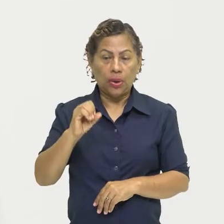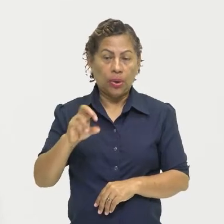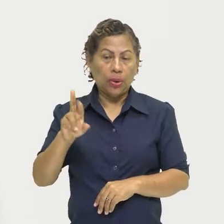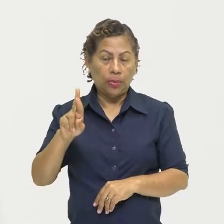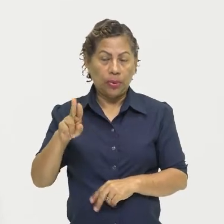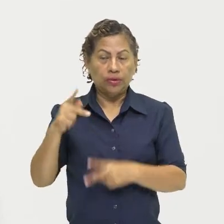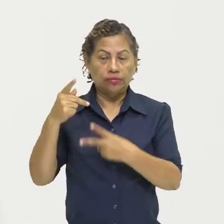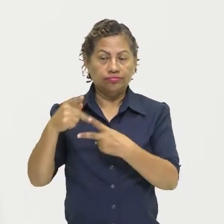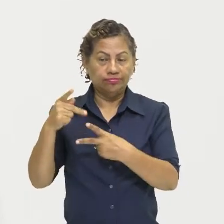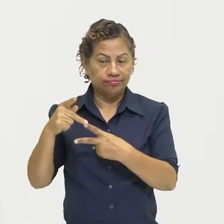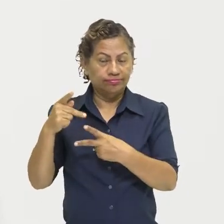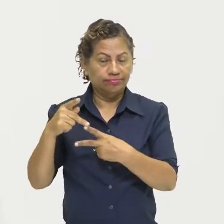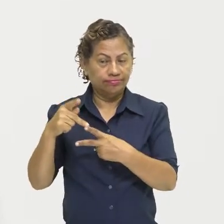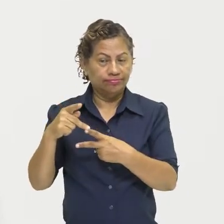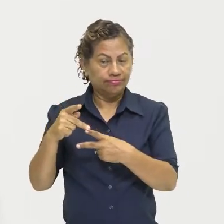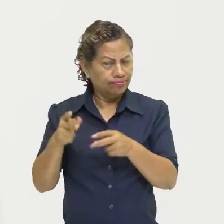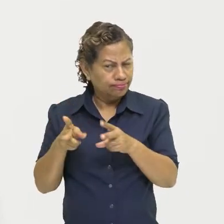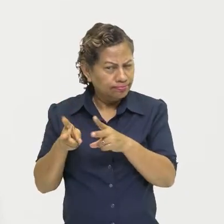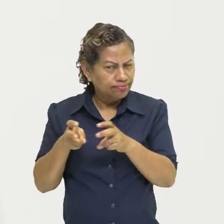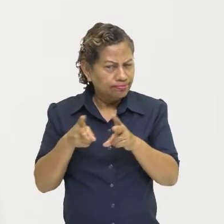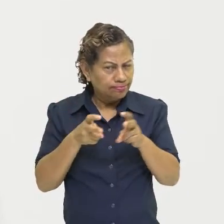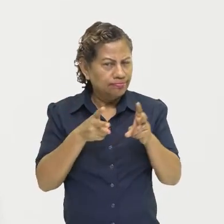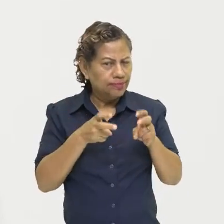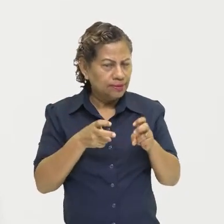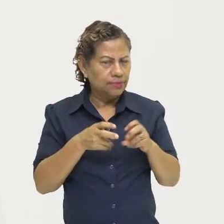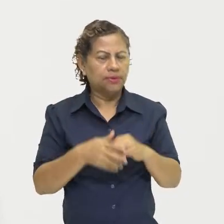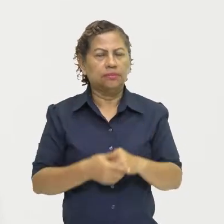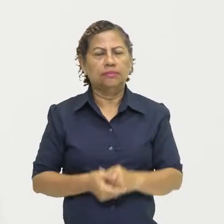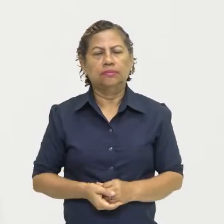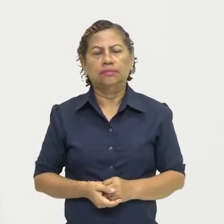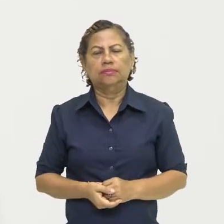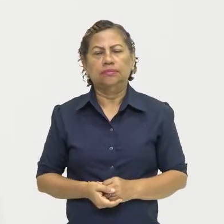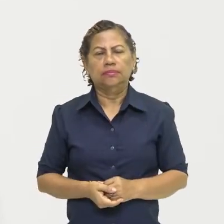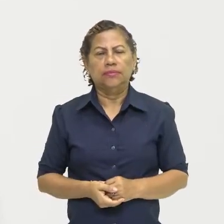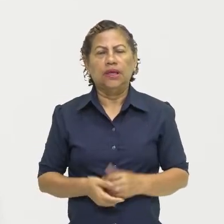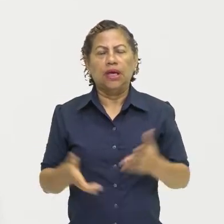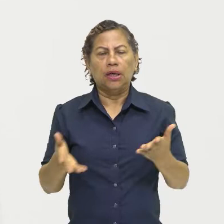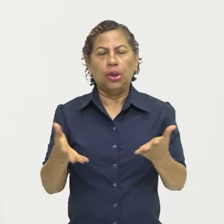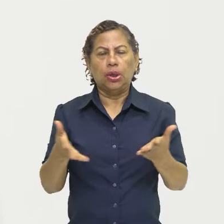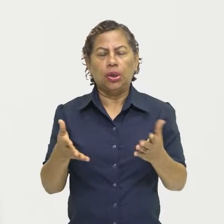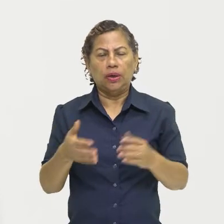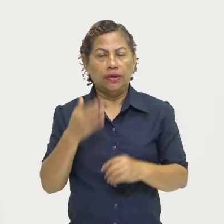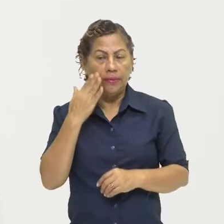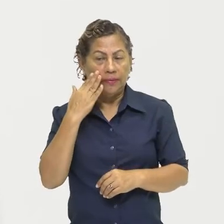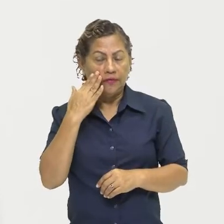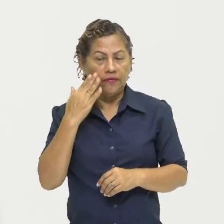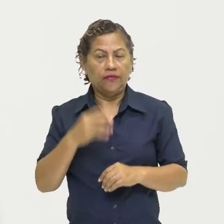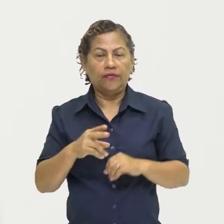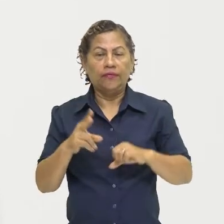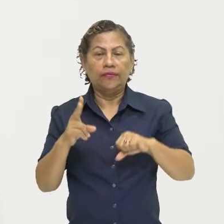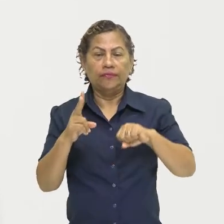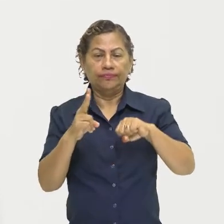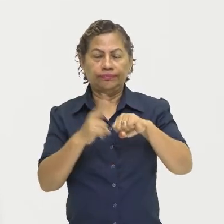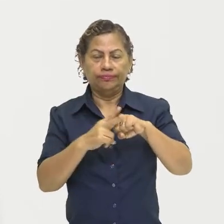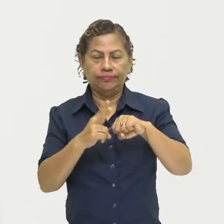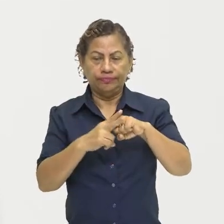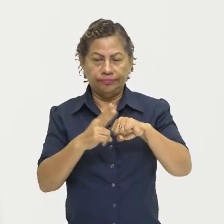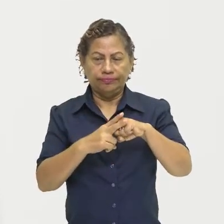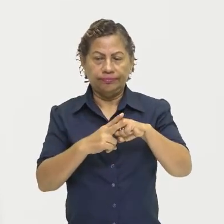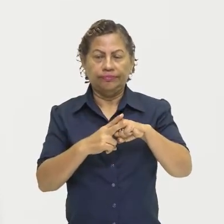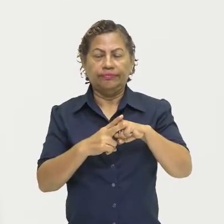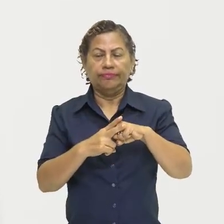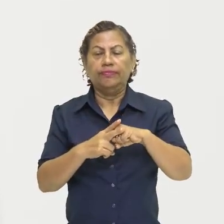palavra respeito, o substantivo respeito. Já na regência verbal, já vai ser o que? Diferente, né?